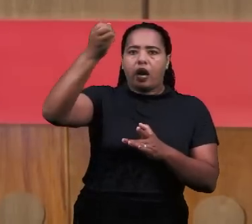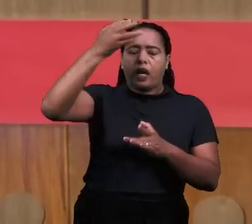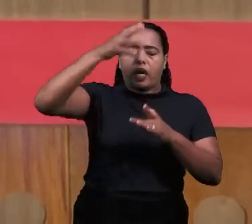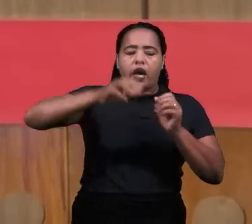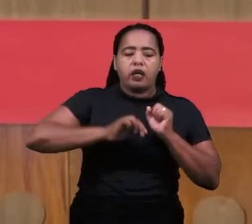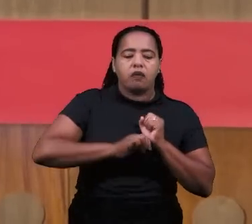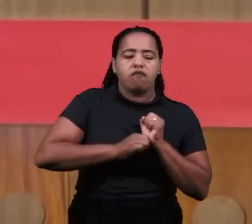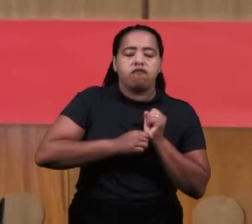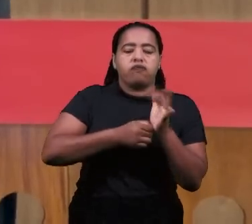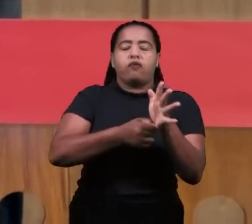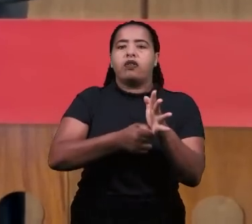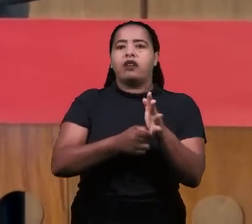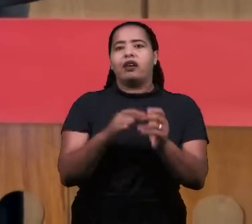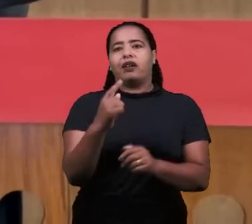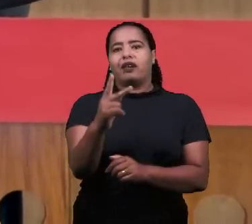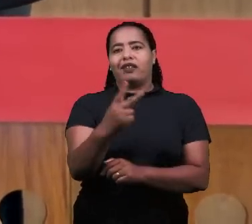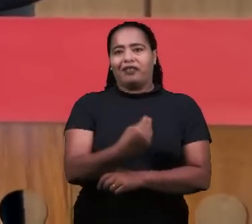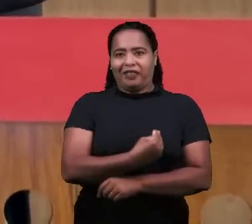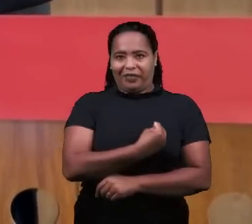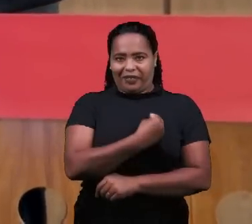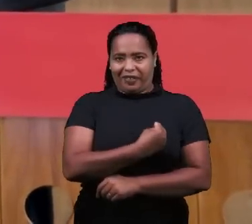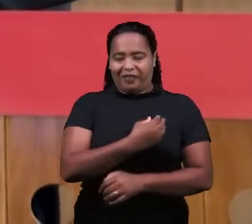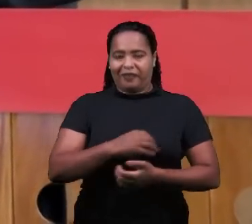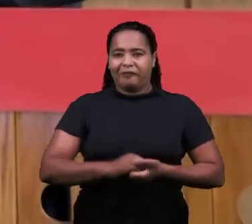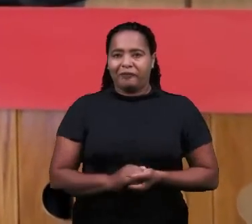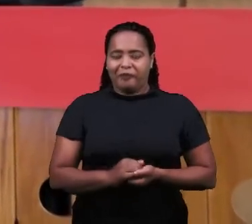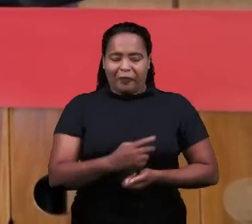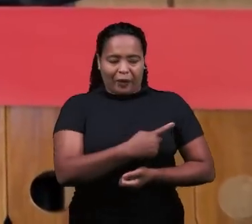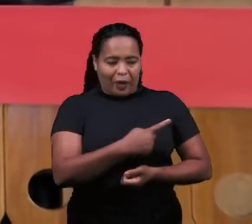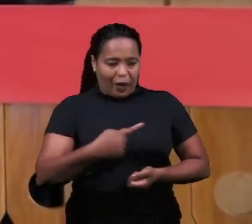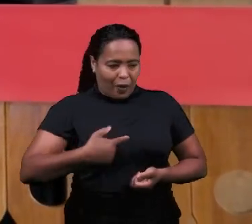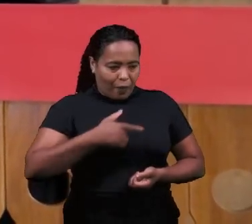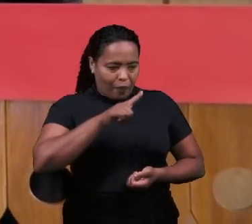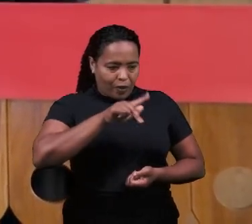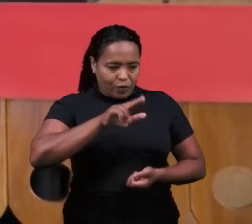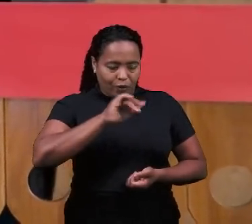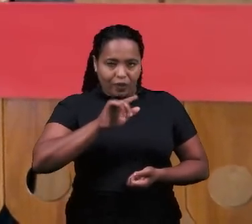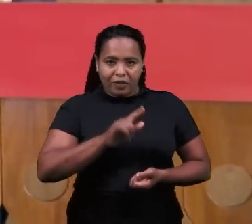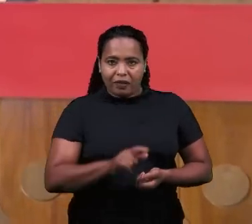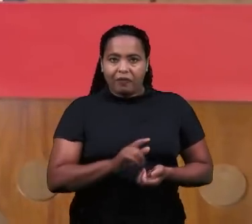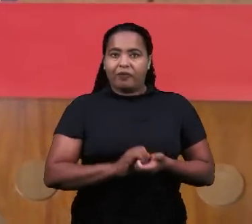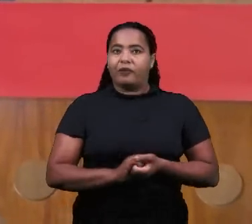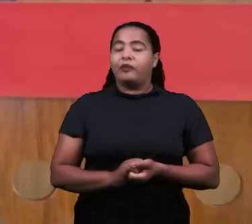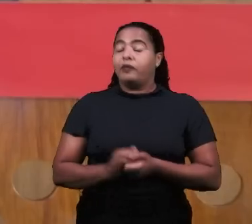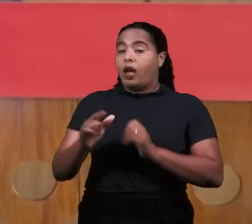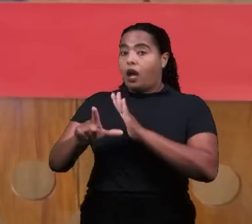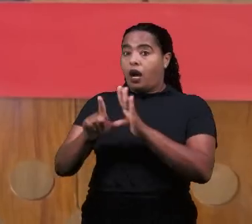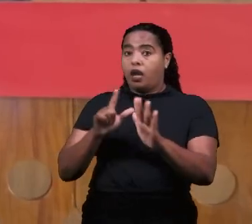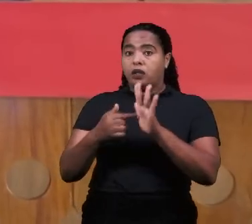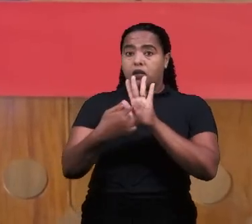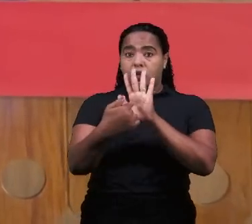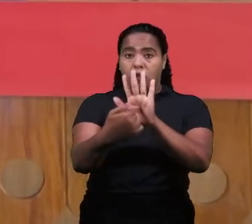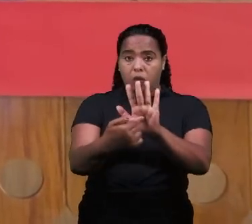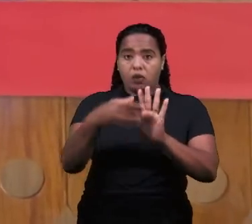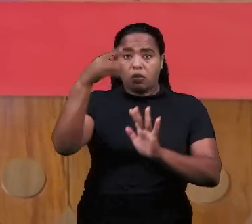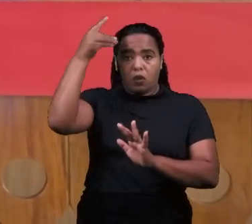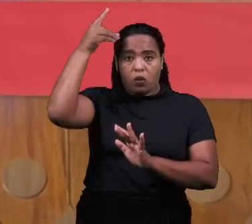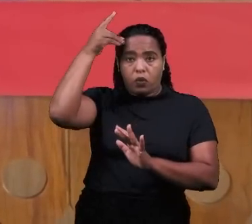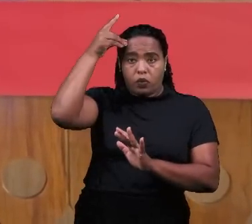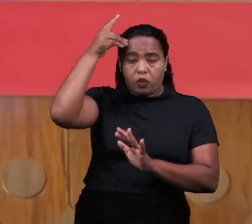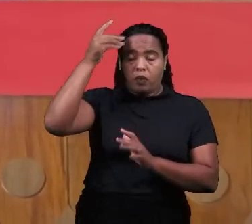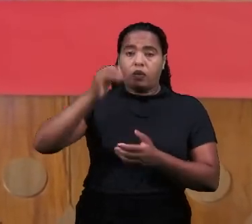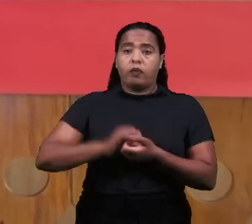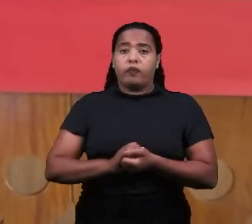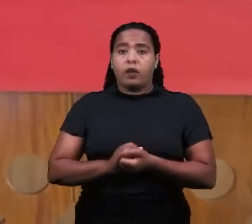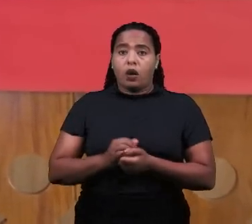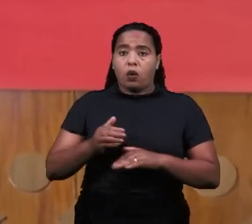sua vida. Pastor Luiz Eugênio. Bom, irmãos, antes de passar os dons sobre a confissão, ainda tem um dom